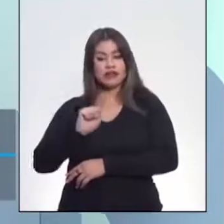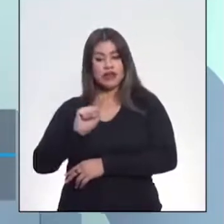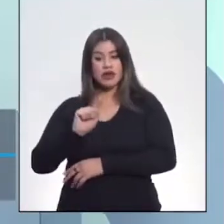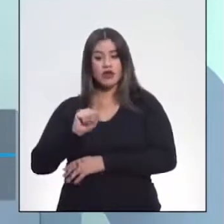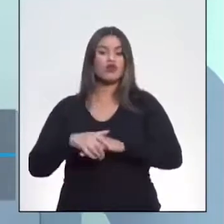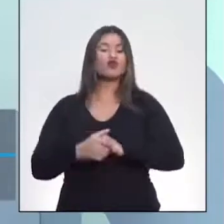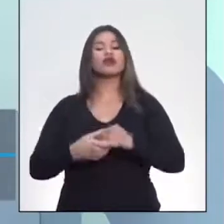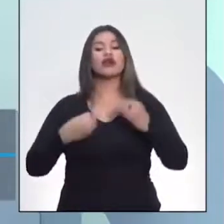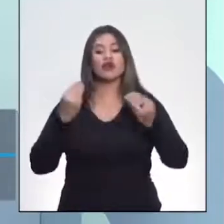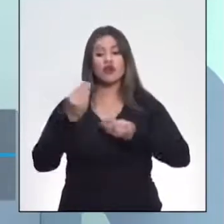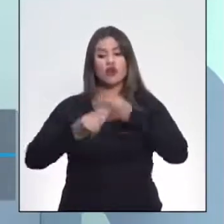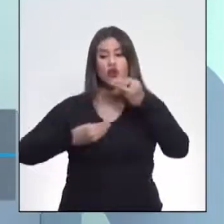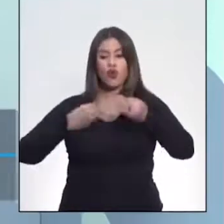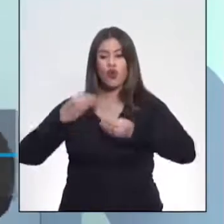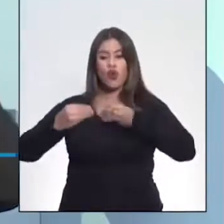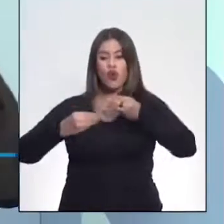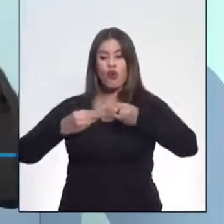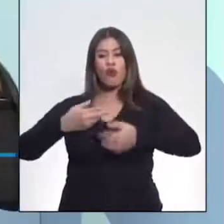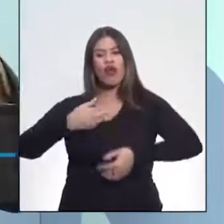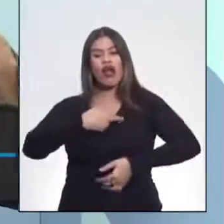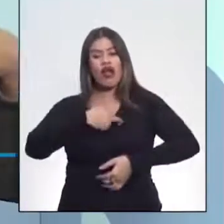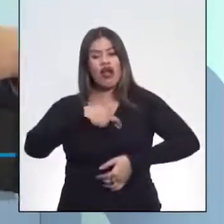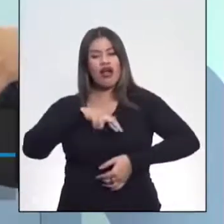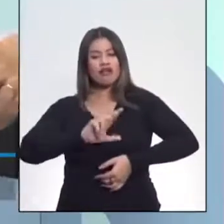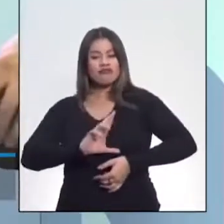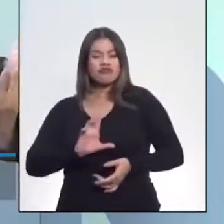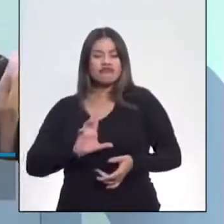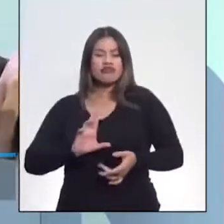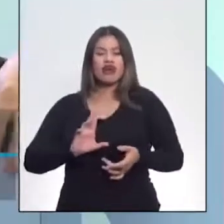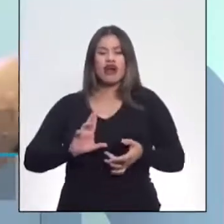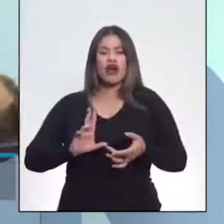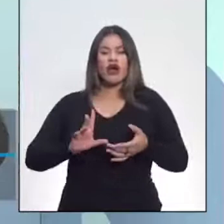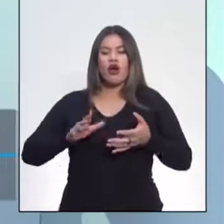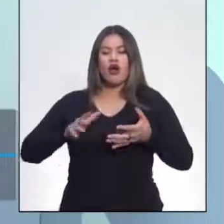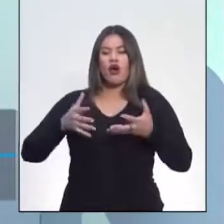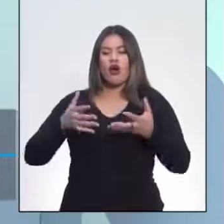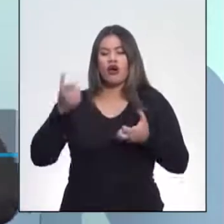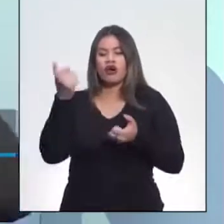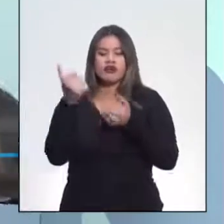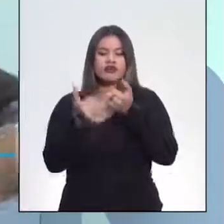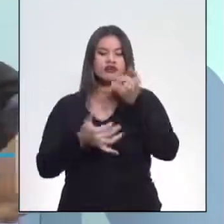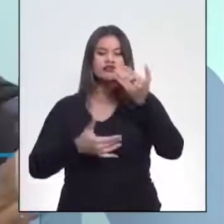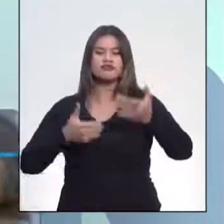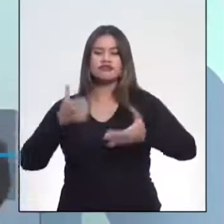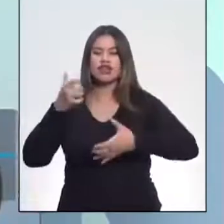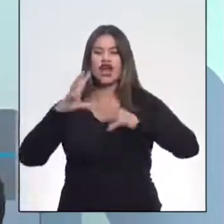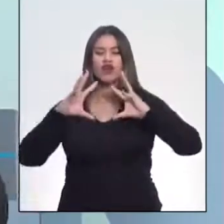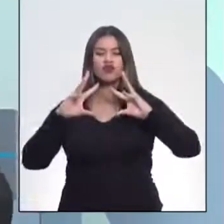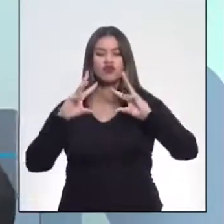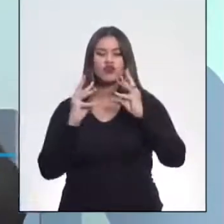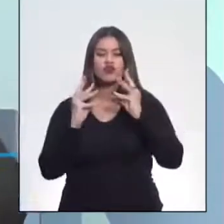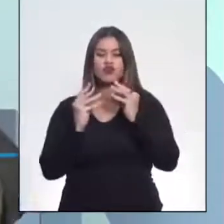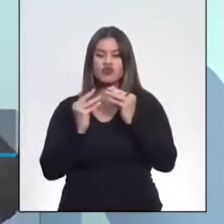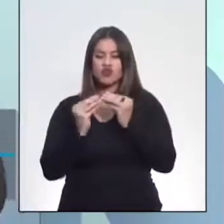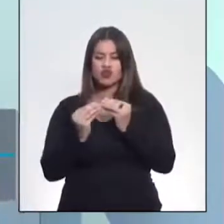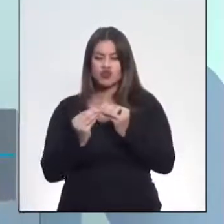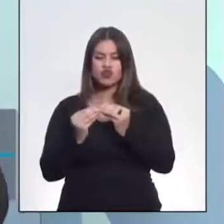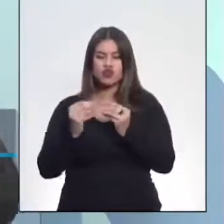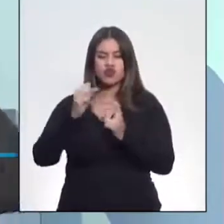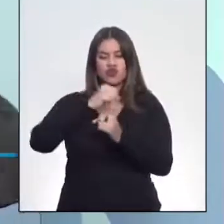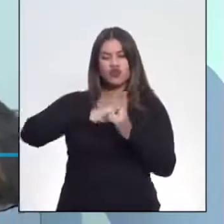esse fervor religioso essa essa forma de explicar toda a a